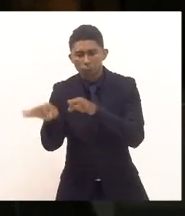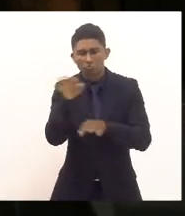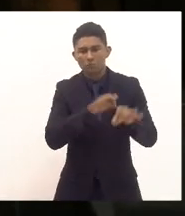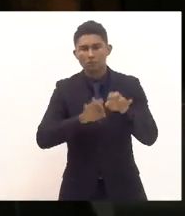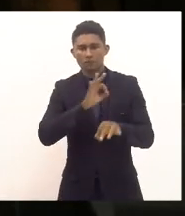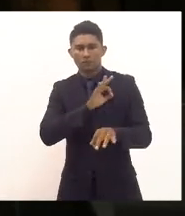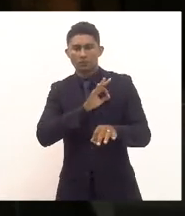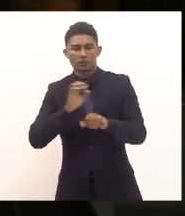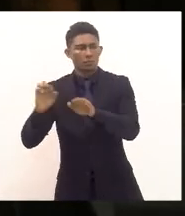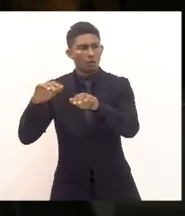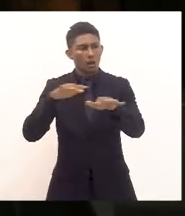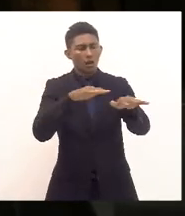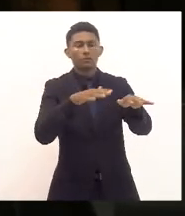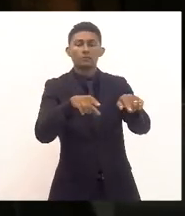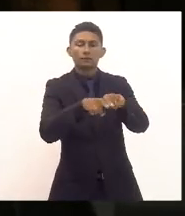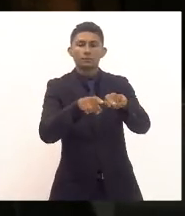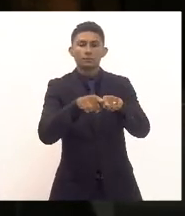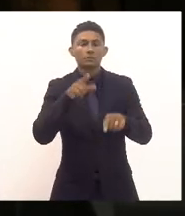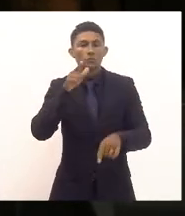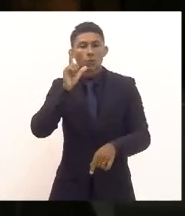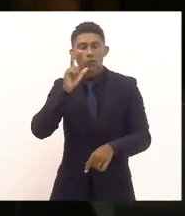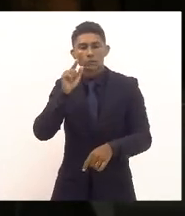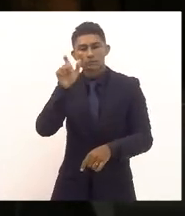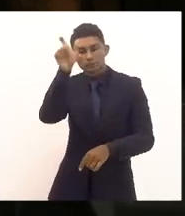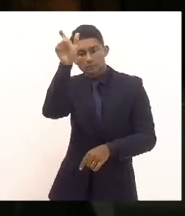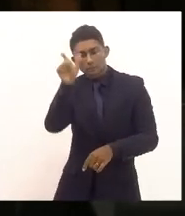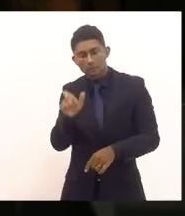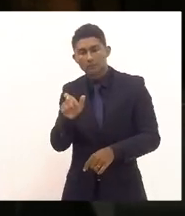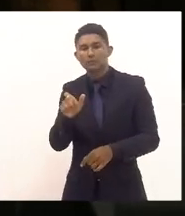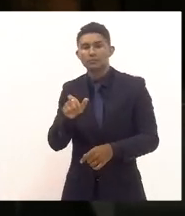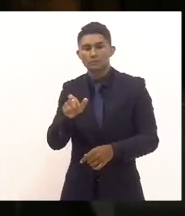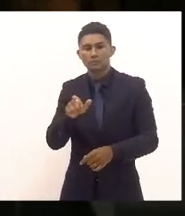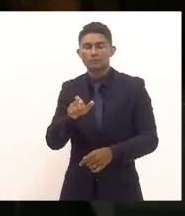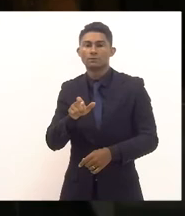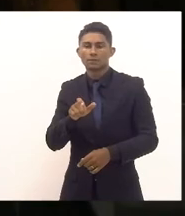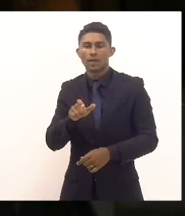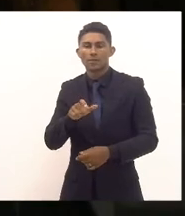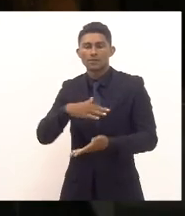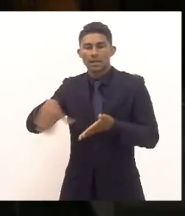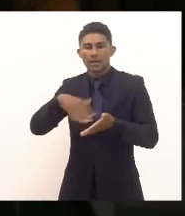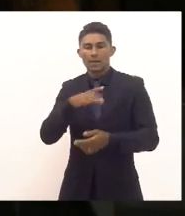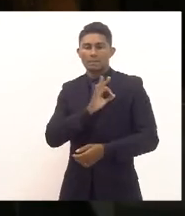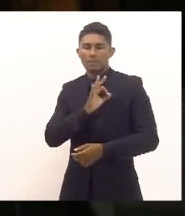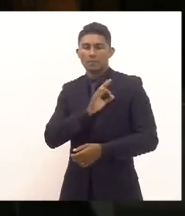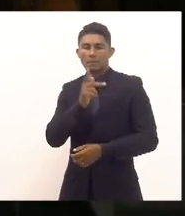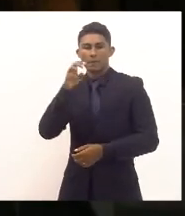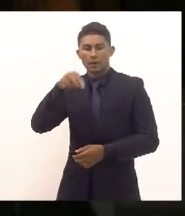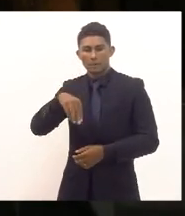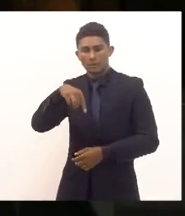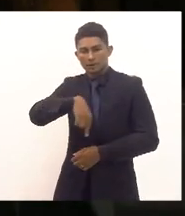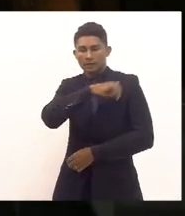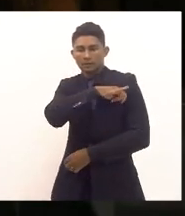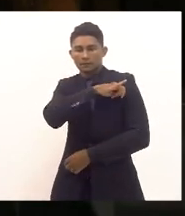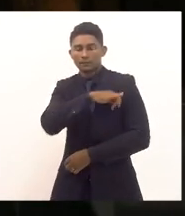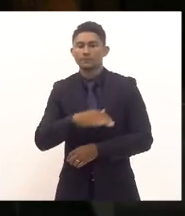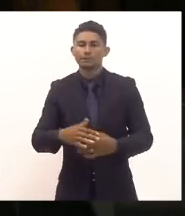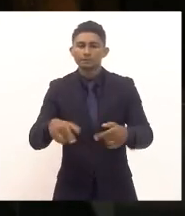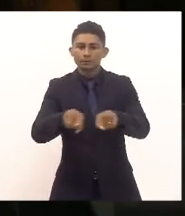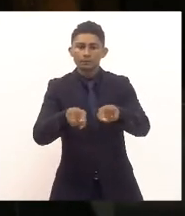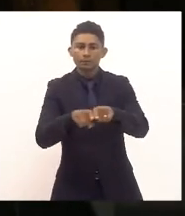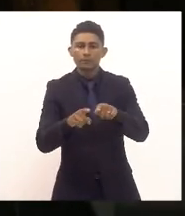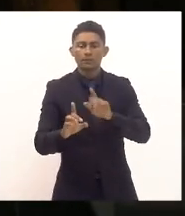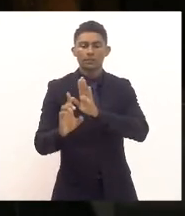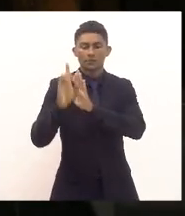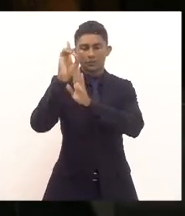pela operação de ontem eu quero parabenizar o secretário da Polícia Militar do Estado do Rio de Janeiro quero parabenizar ao